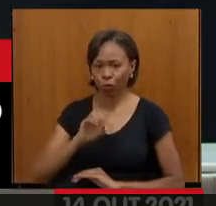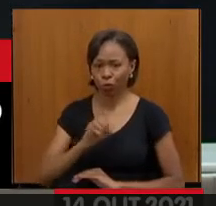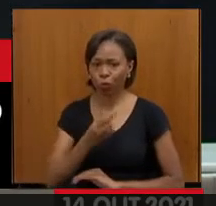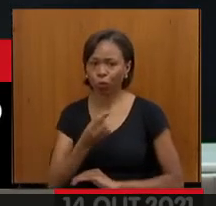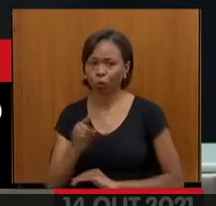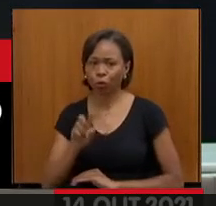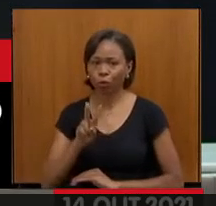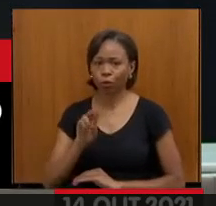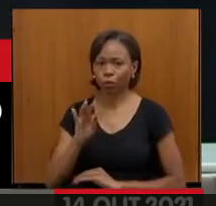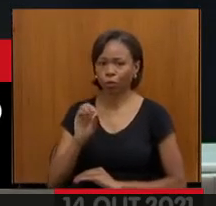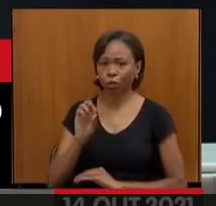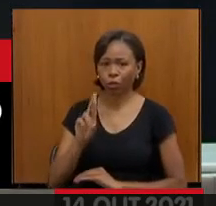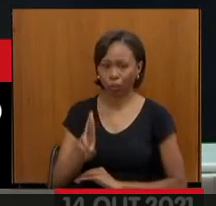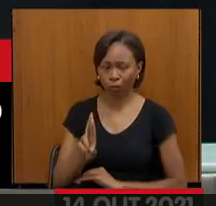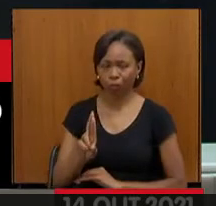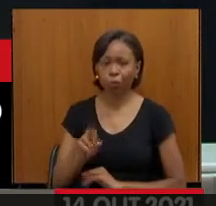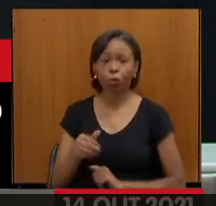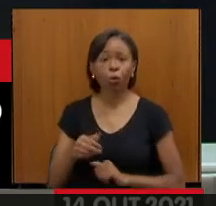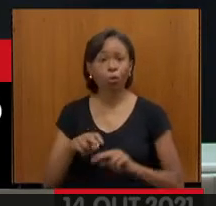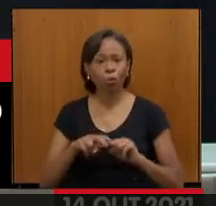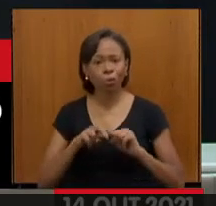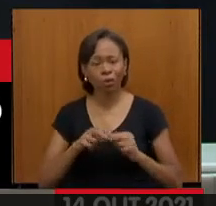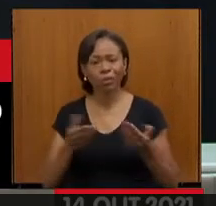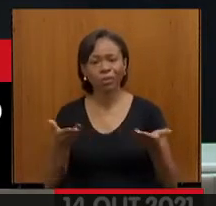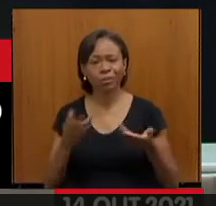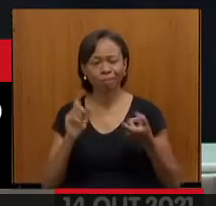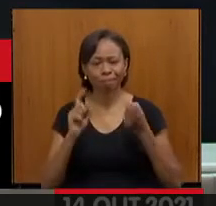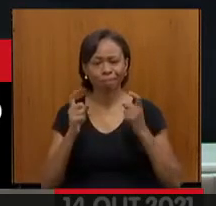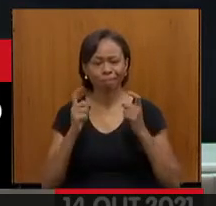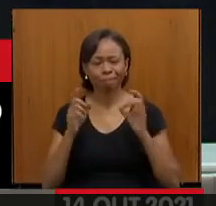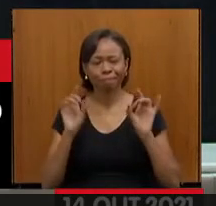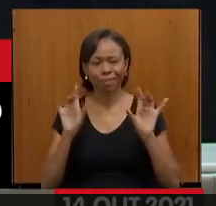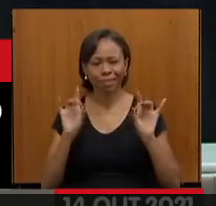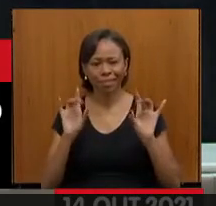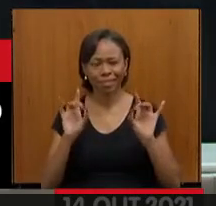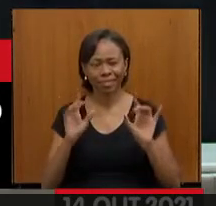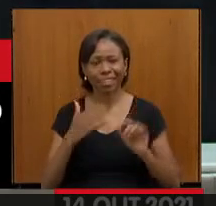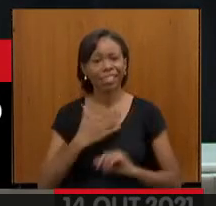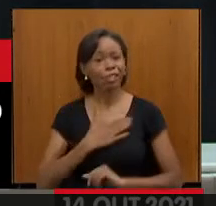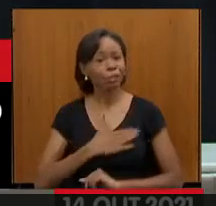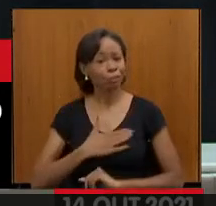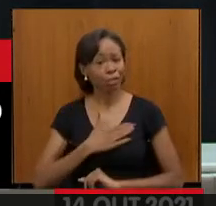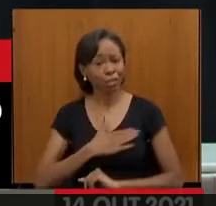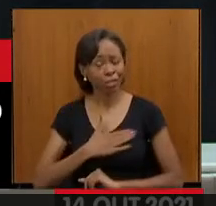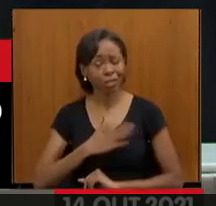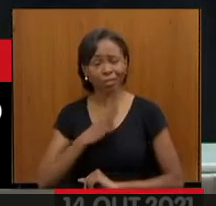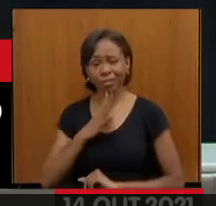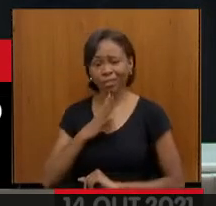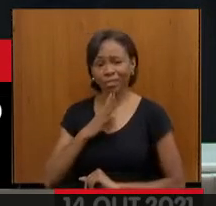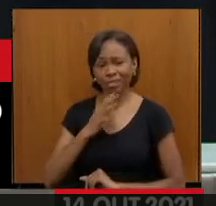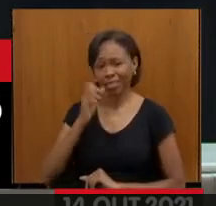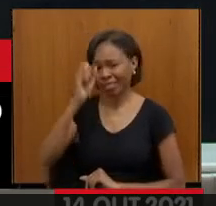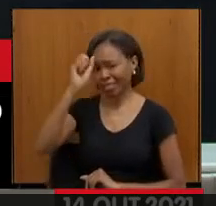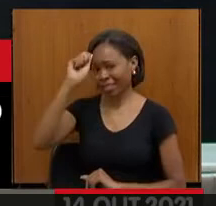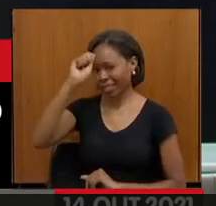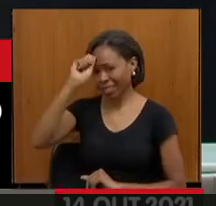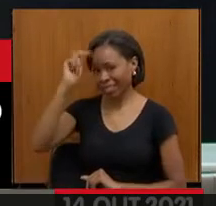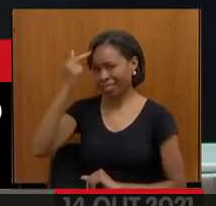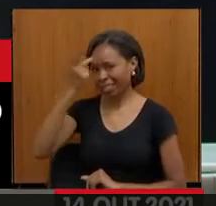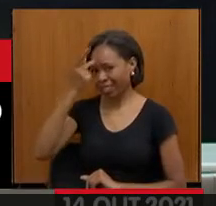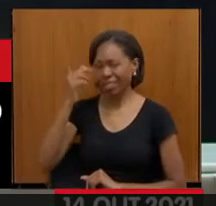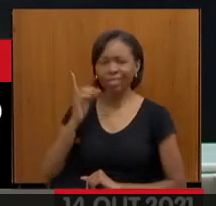por essa sessão tão especial. Também prazer de conhecer a deputada Ana Paula, que